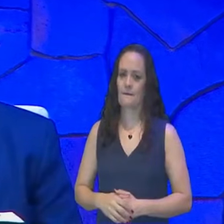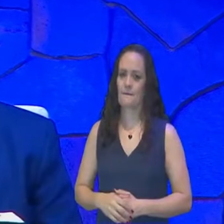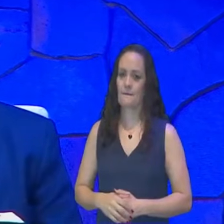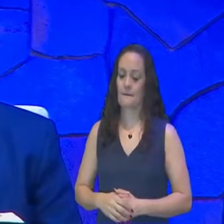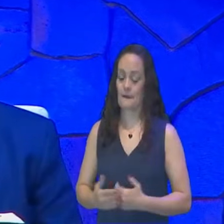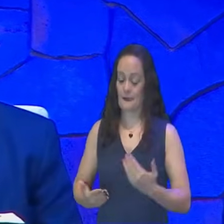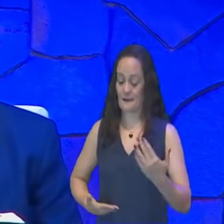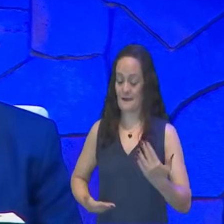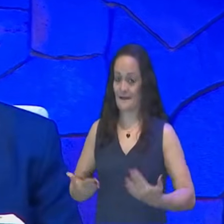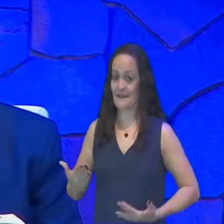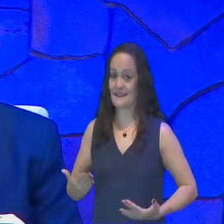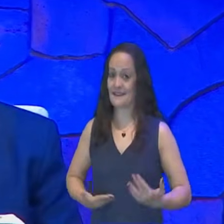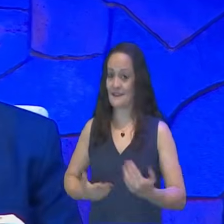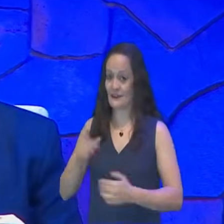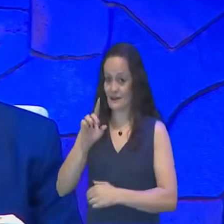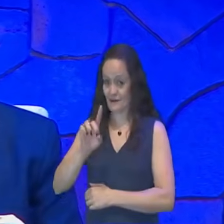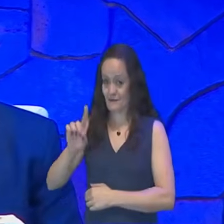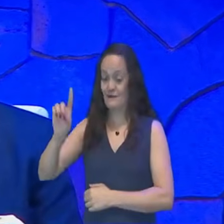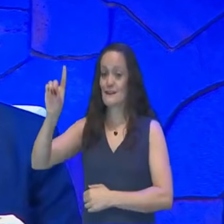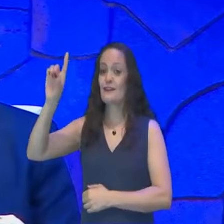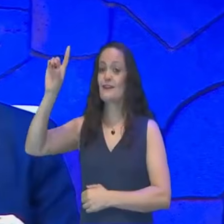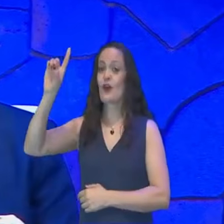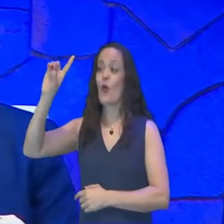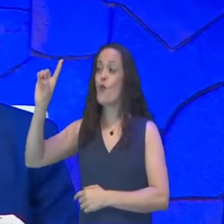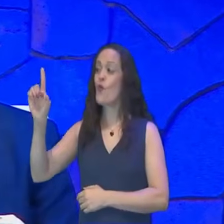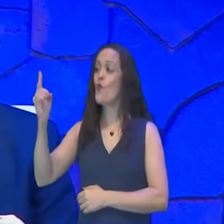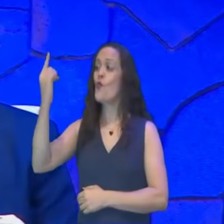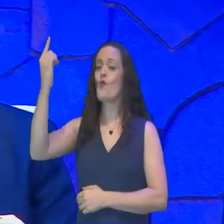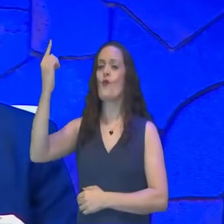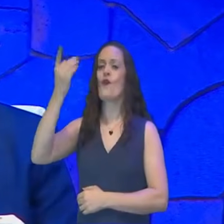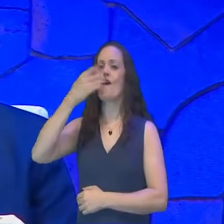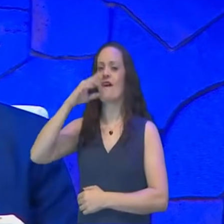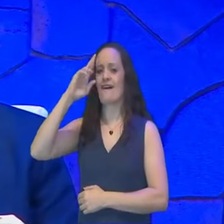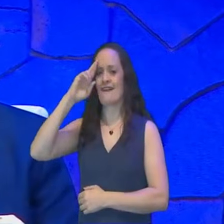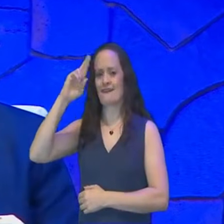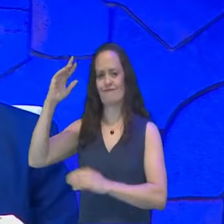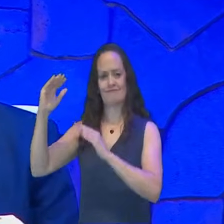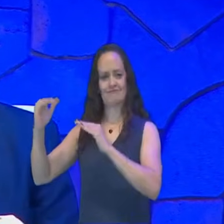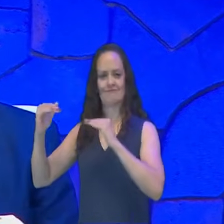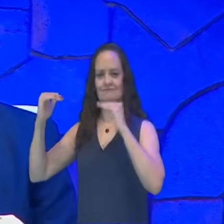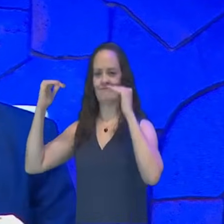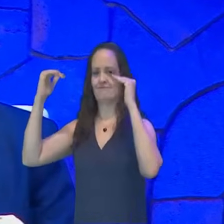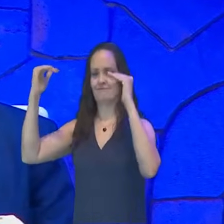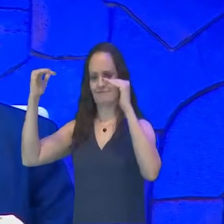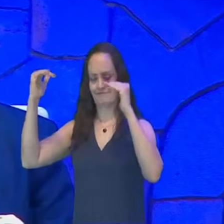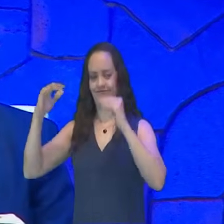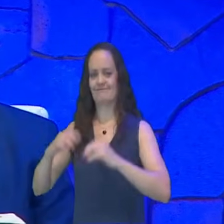Servir a Deus, servir a um único Senhor supremo,